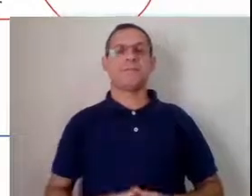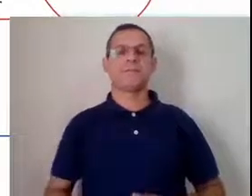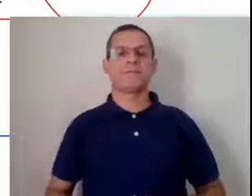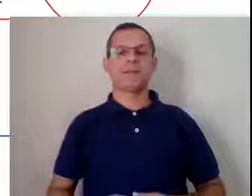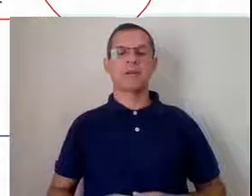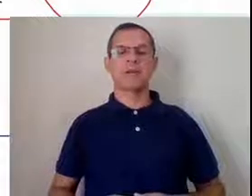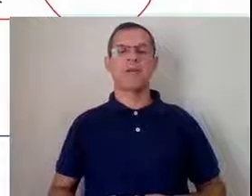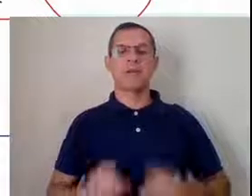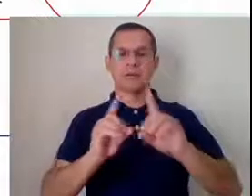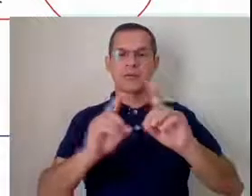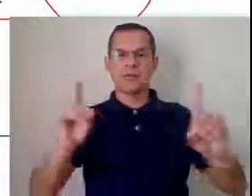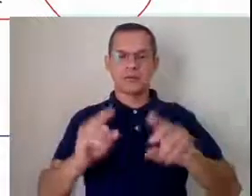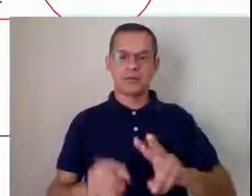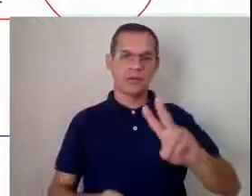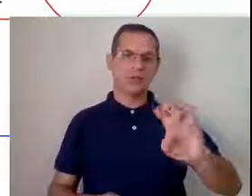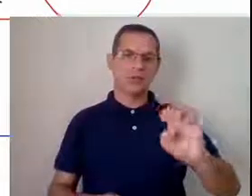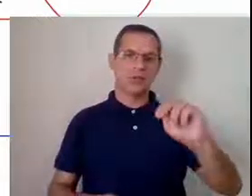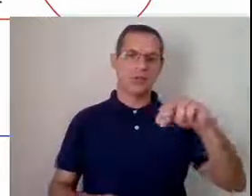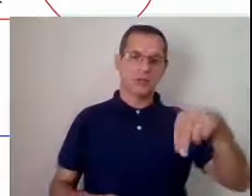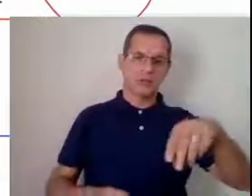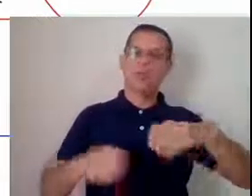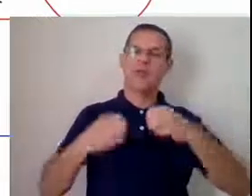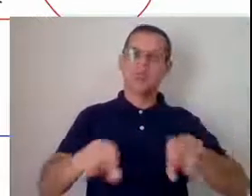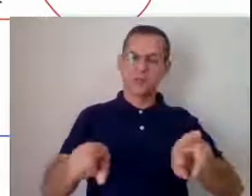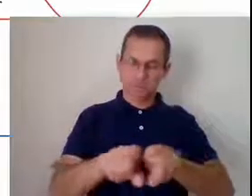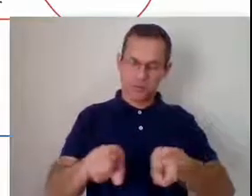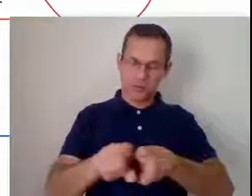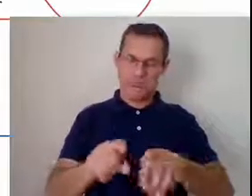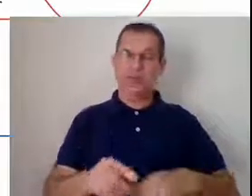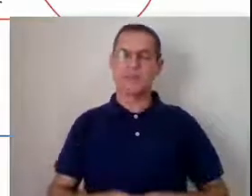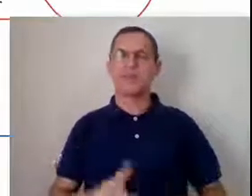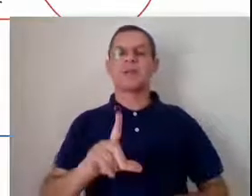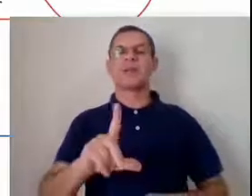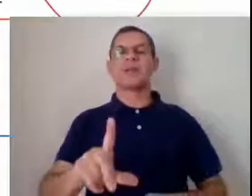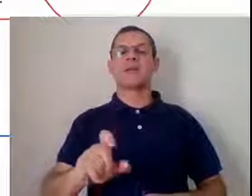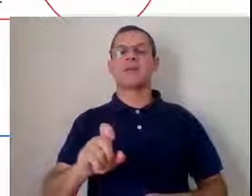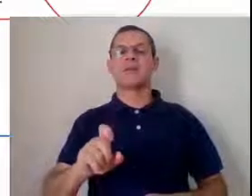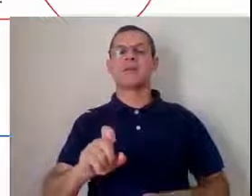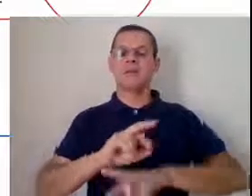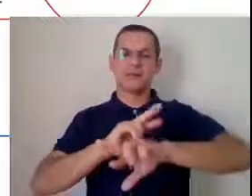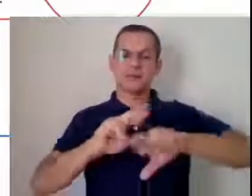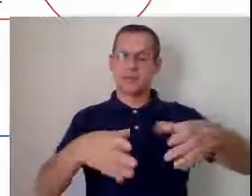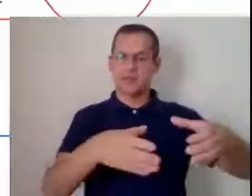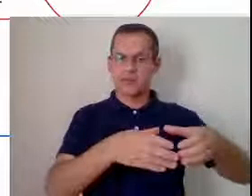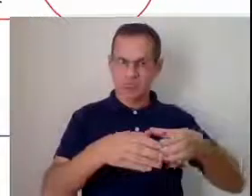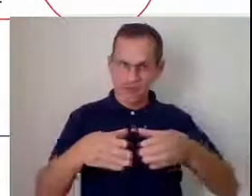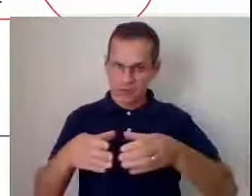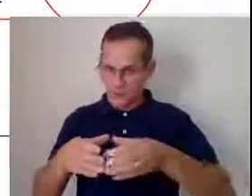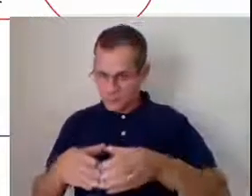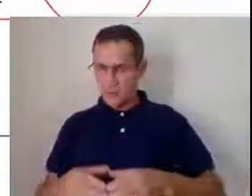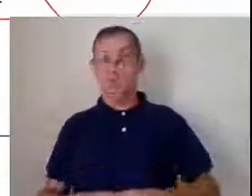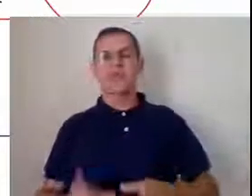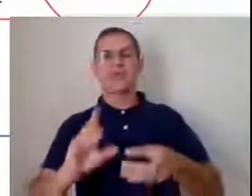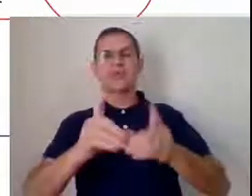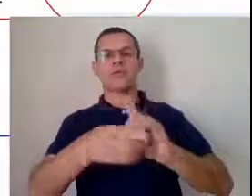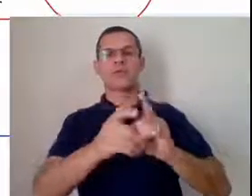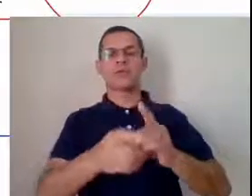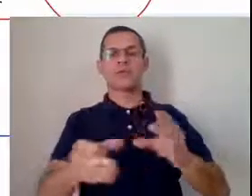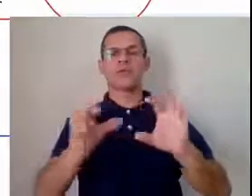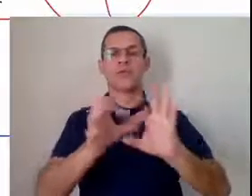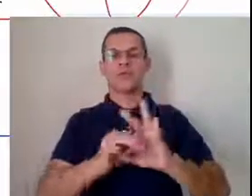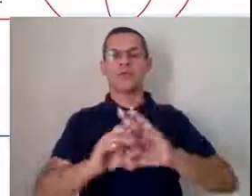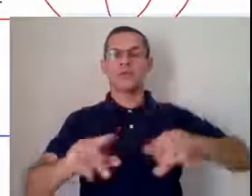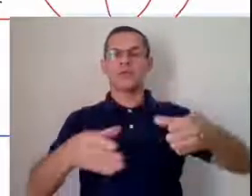os diagramas de Venn, né, que eles podem ter vários conjuntos, uma intersecção, uma união de